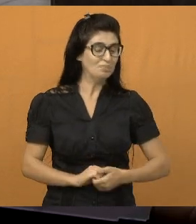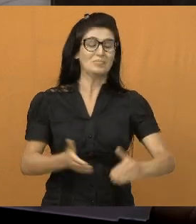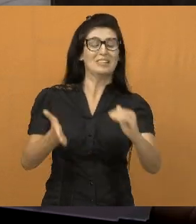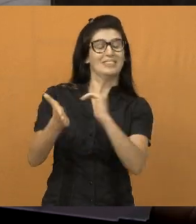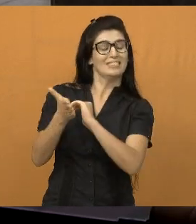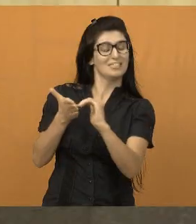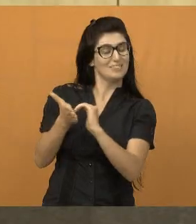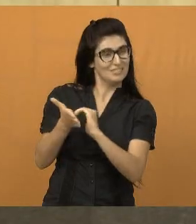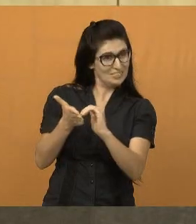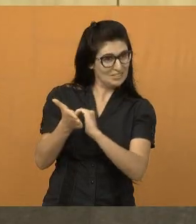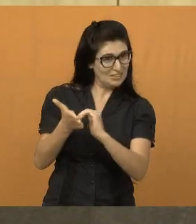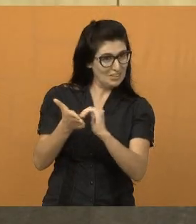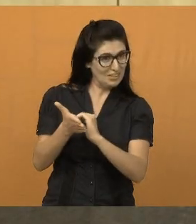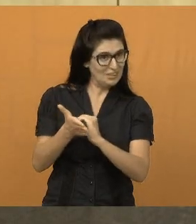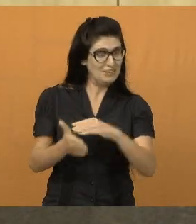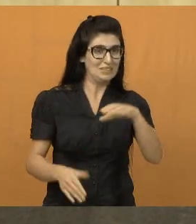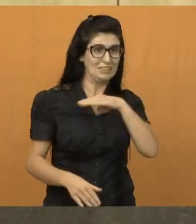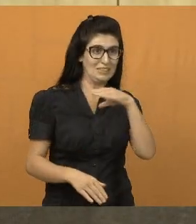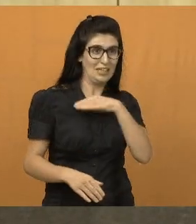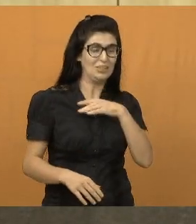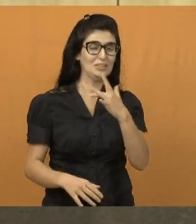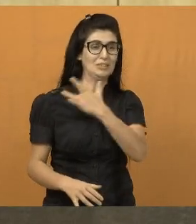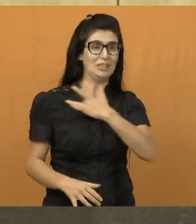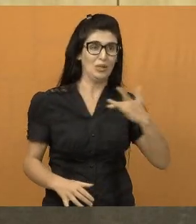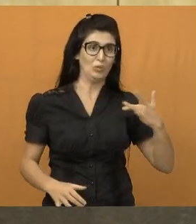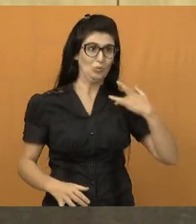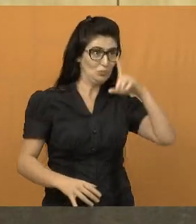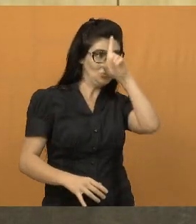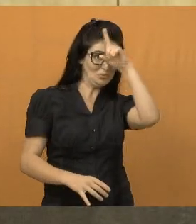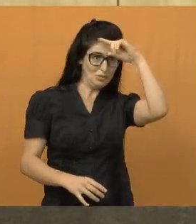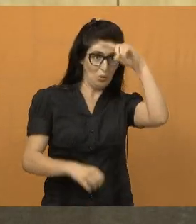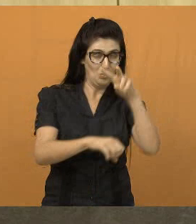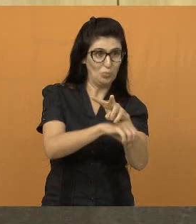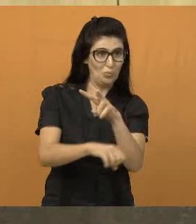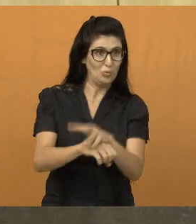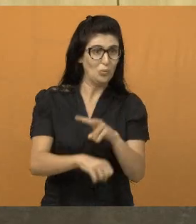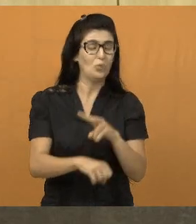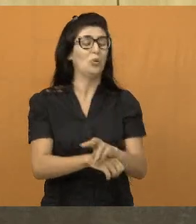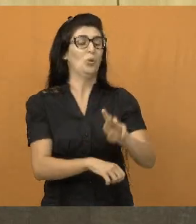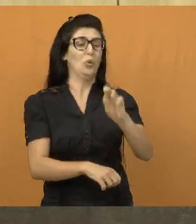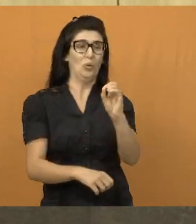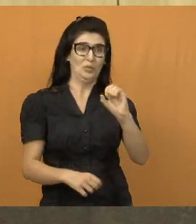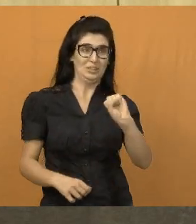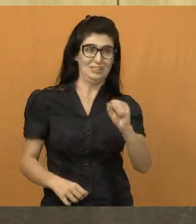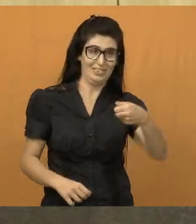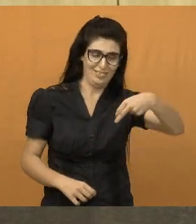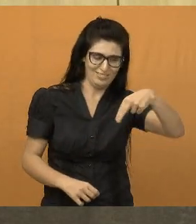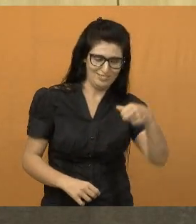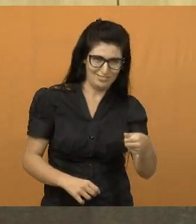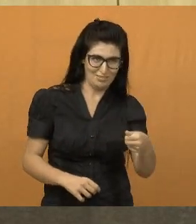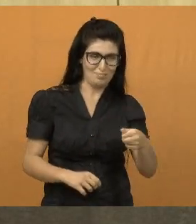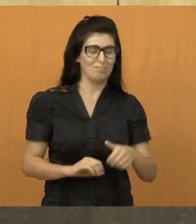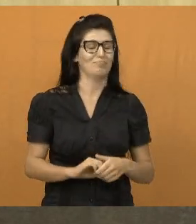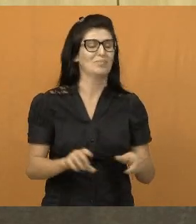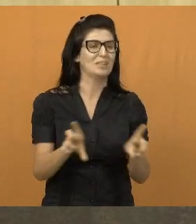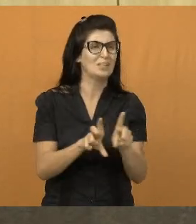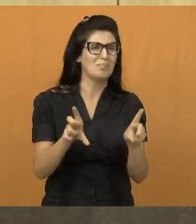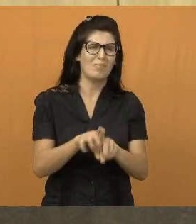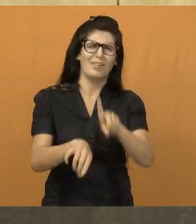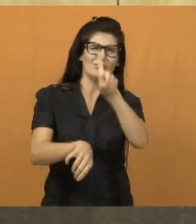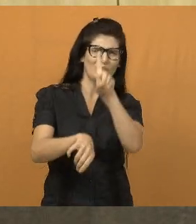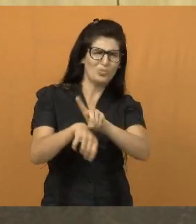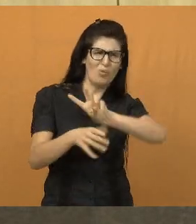secretária municipal da Saúde da cidade de Jacareí, a doutora Rosana Gravena, todas as suas